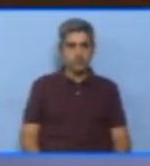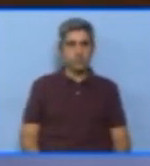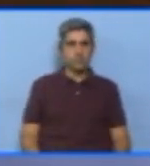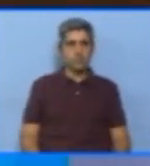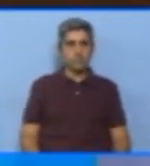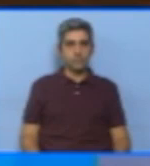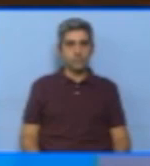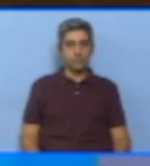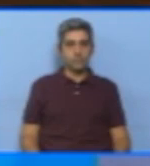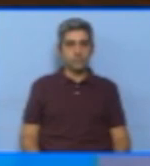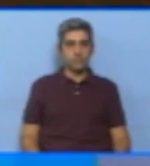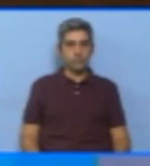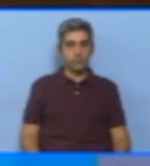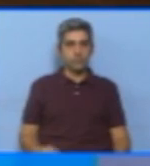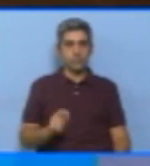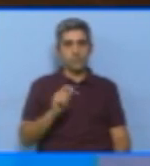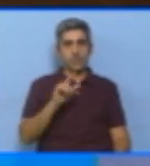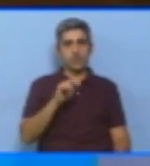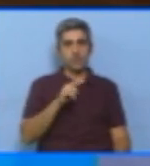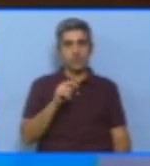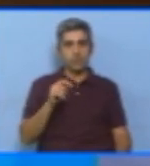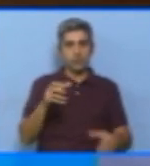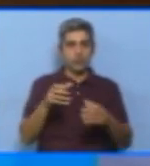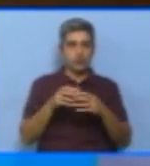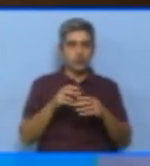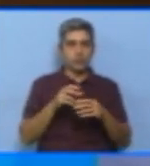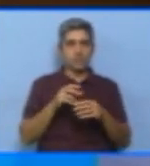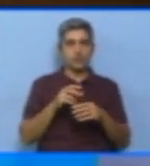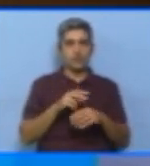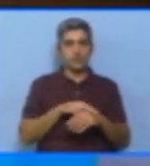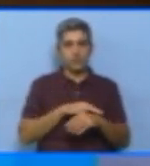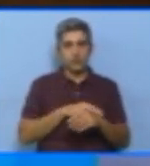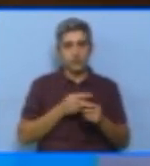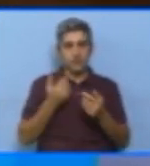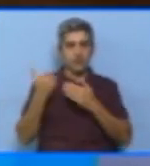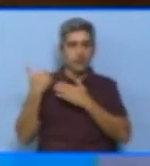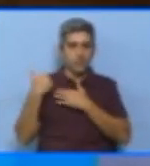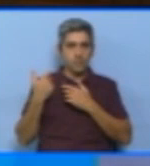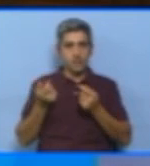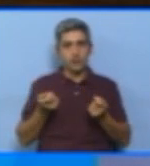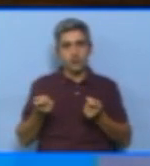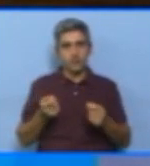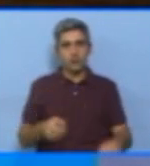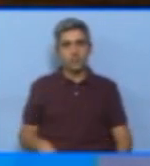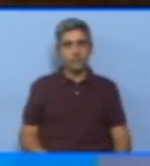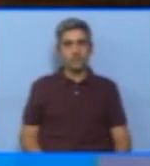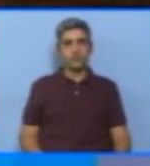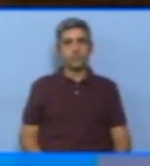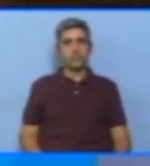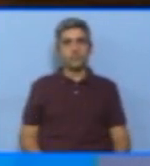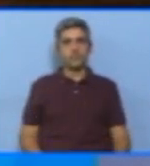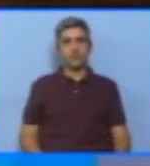elite, não é? É uma elite dirigente, responsável, é uma elite